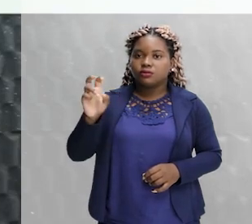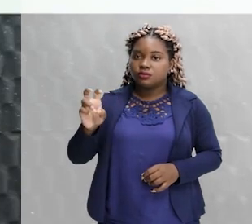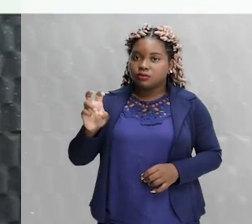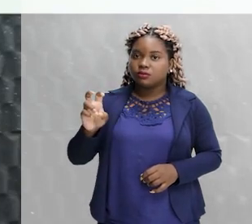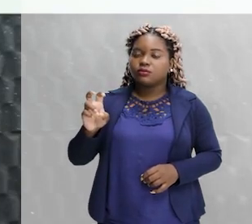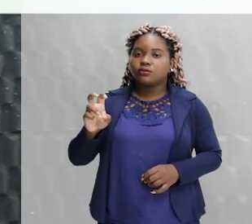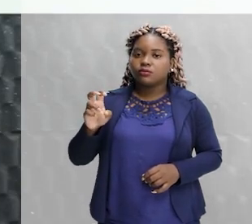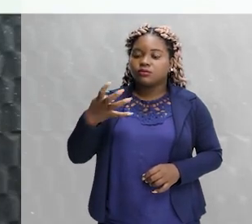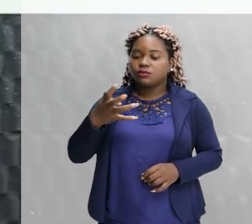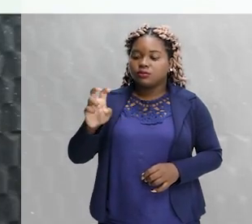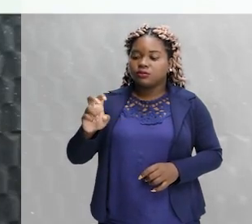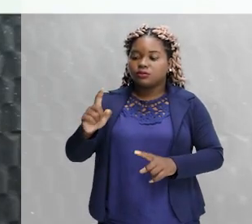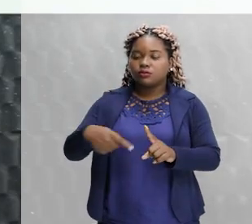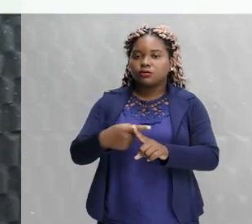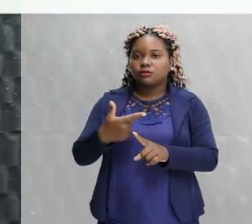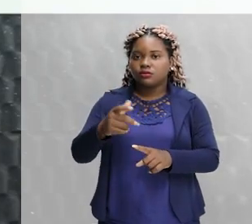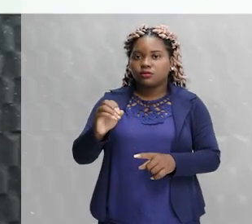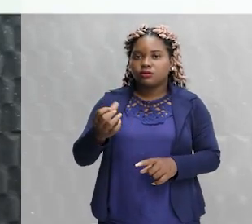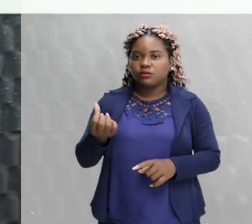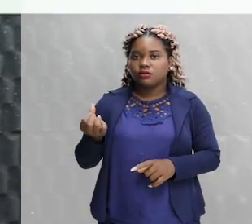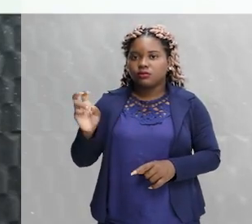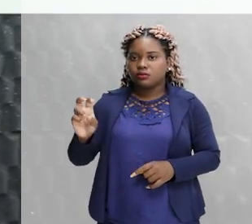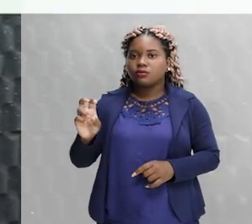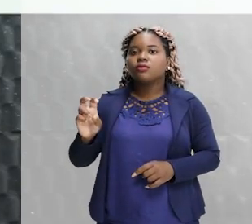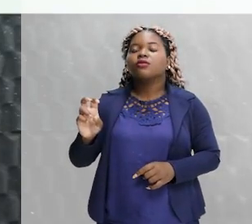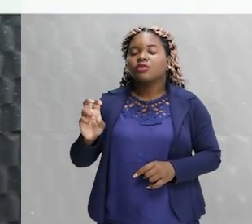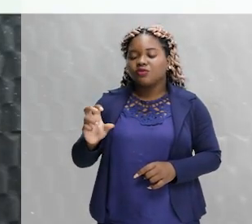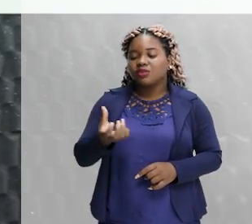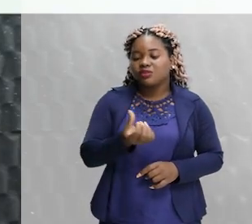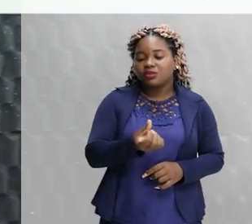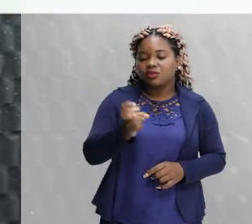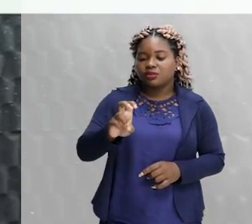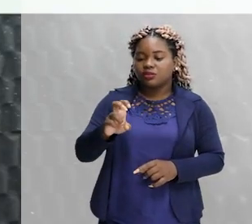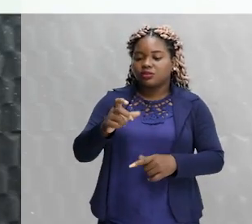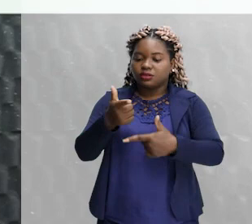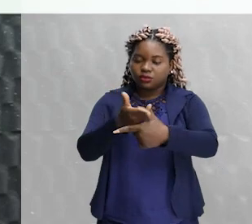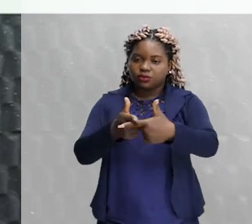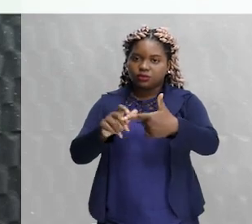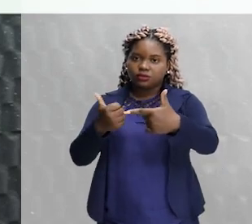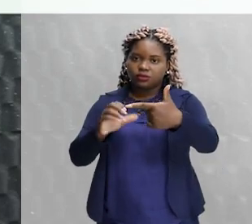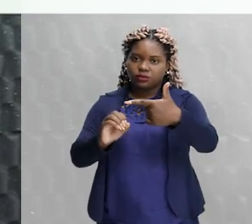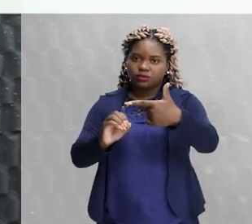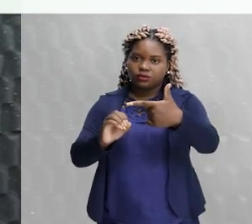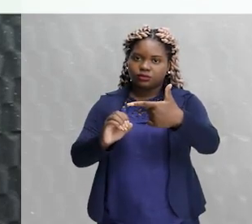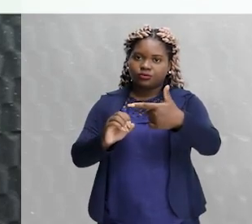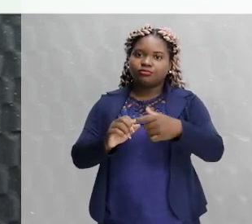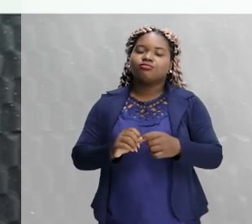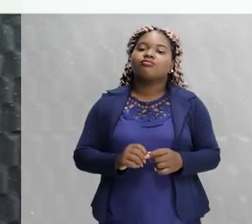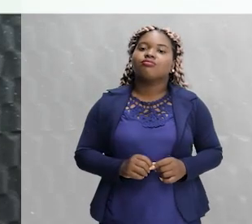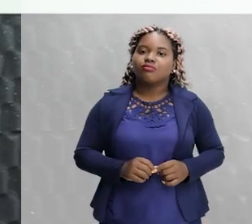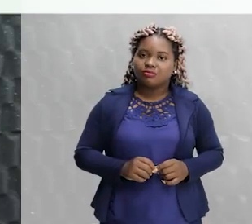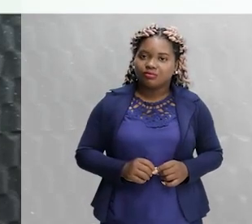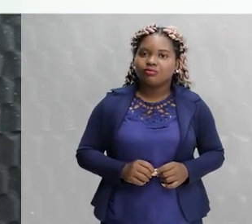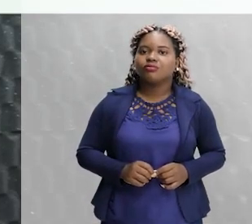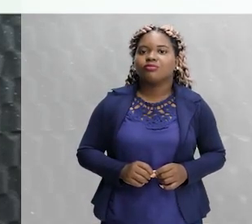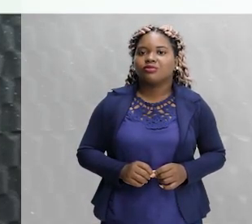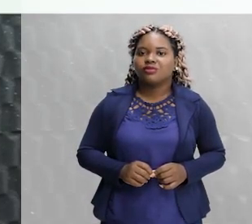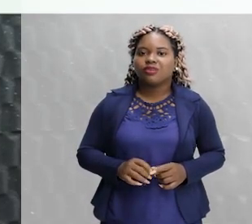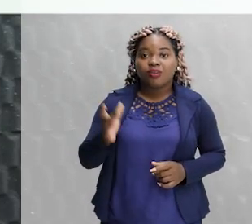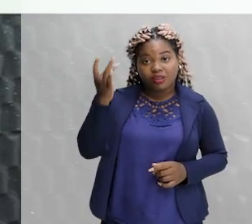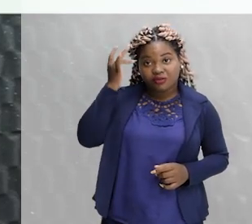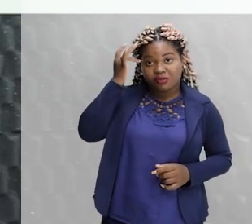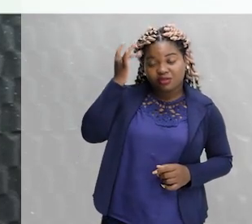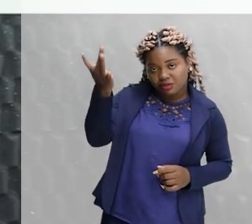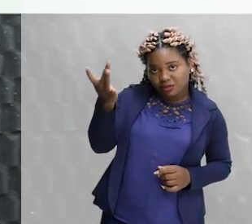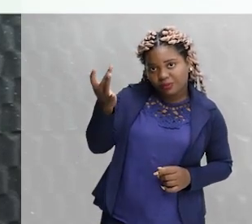20 dá 65. Vai ficar 65 dividido por 10, né? E a divisão por 10 é tranquilo, porque basta